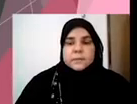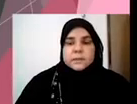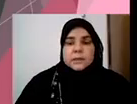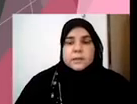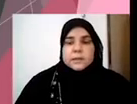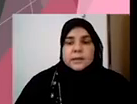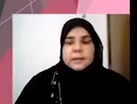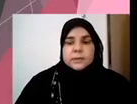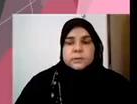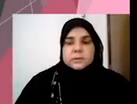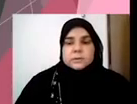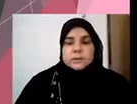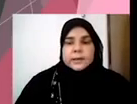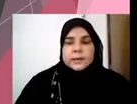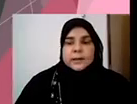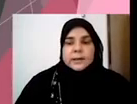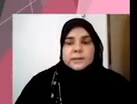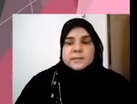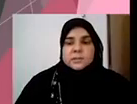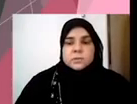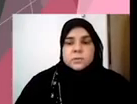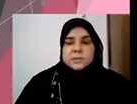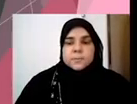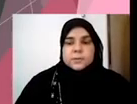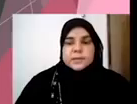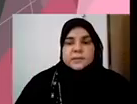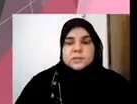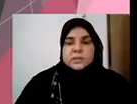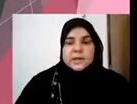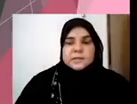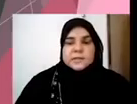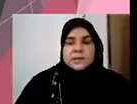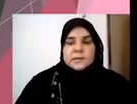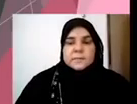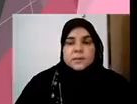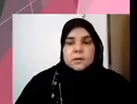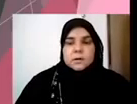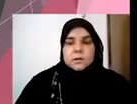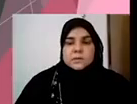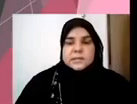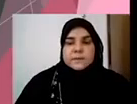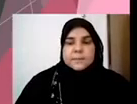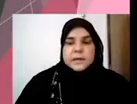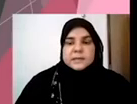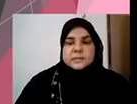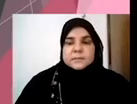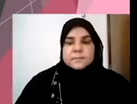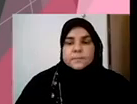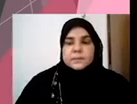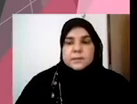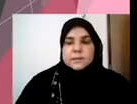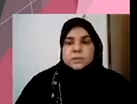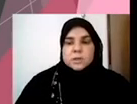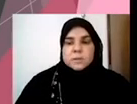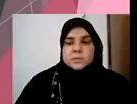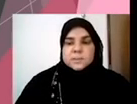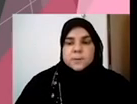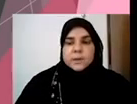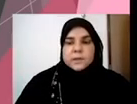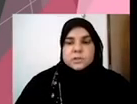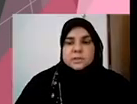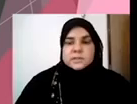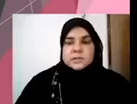queria. E ali, essas duas potências de 10 aí, conserva a base e